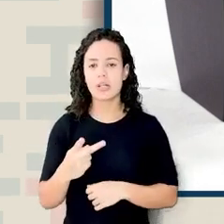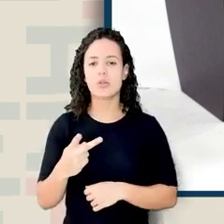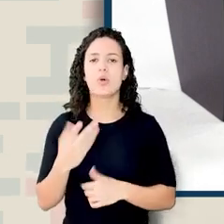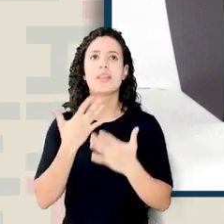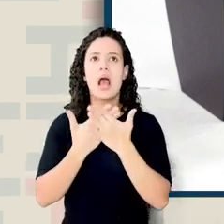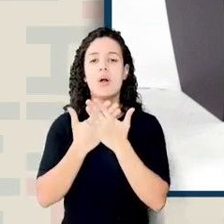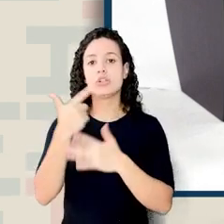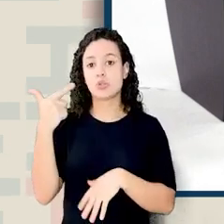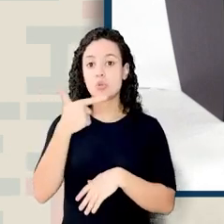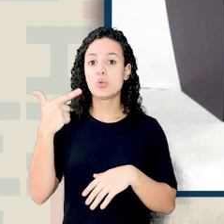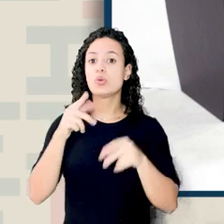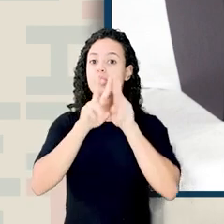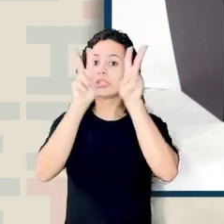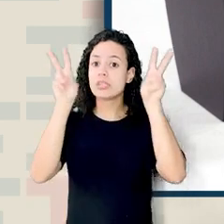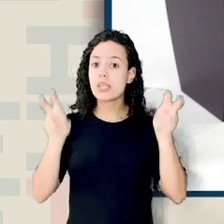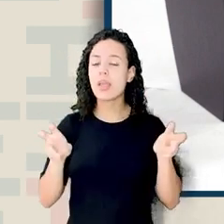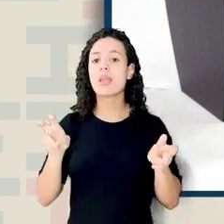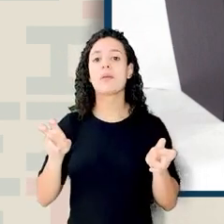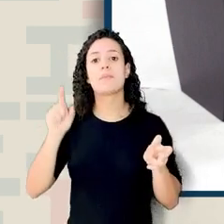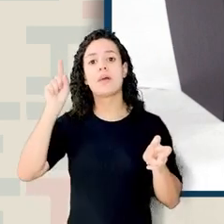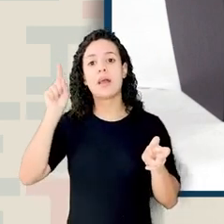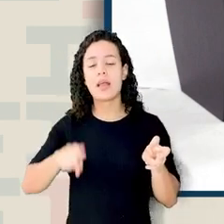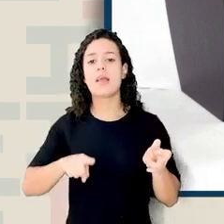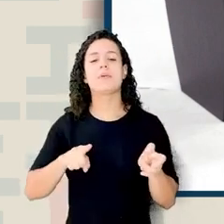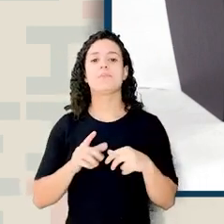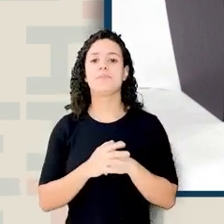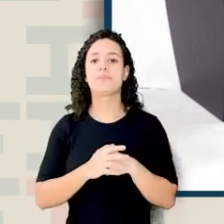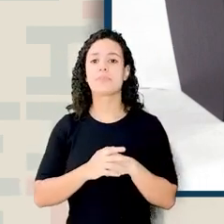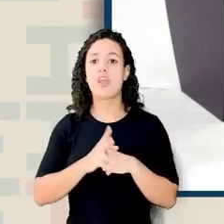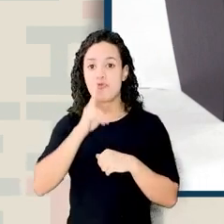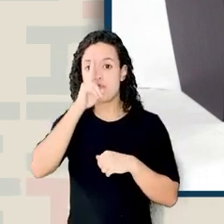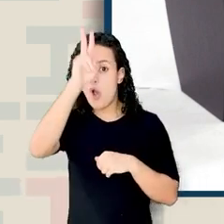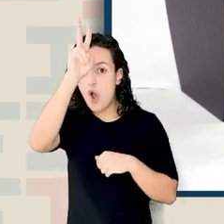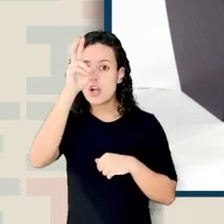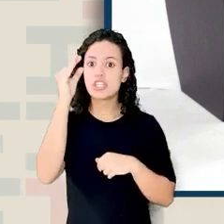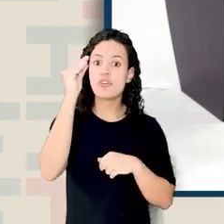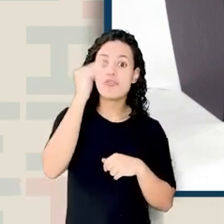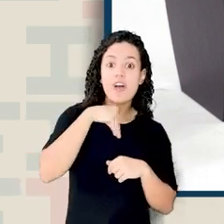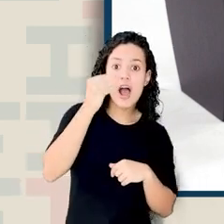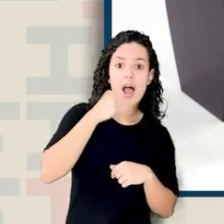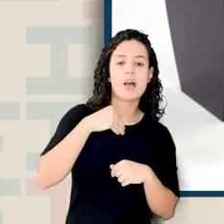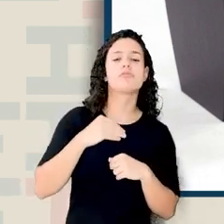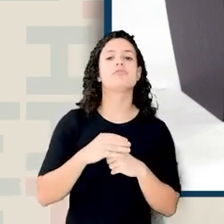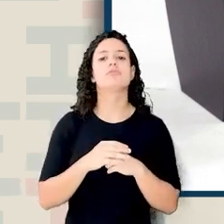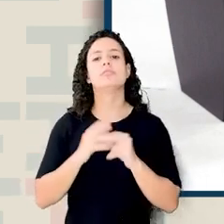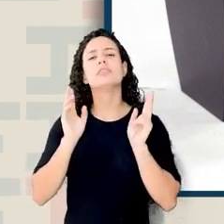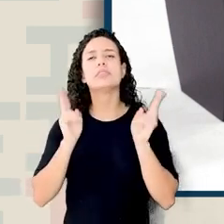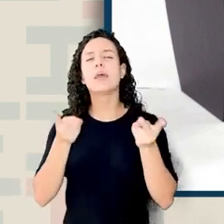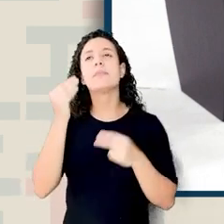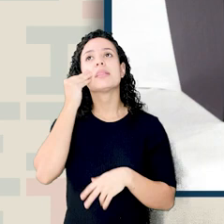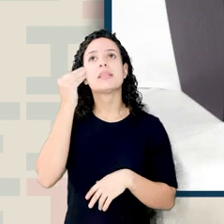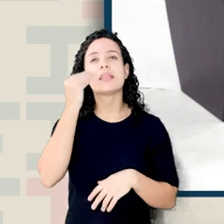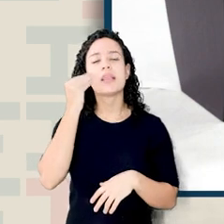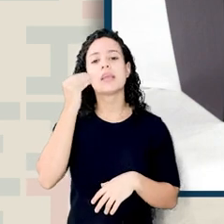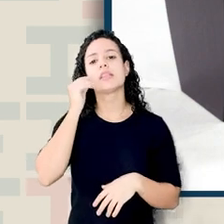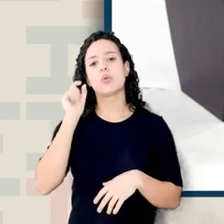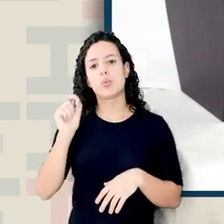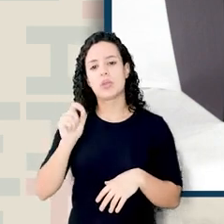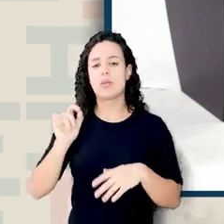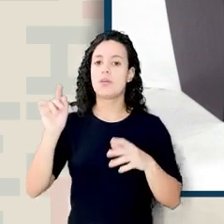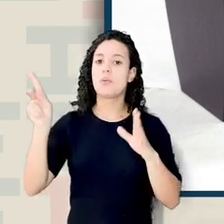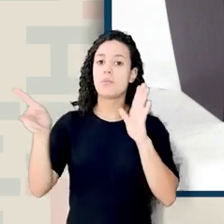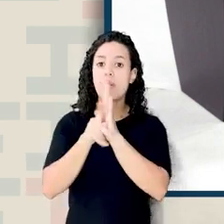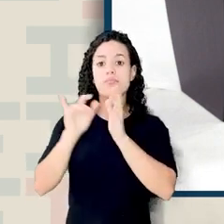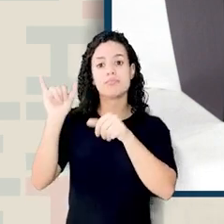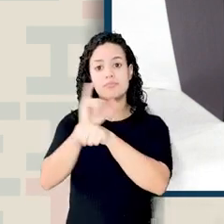segundo módulo, em relação às dinâmicas de intensidade, sempre buscando o próprio recurso,